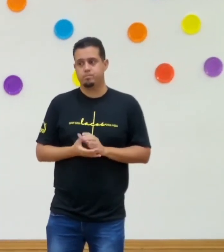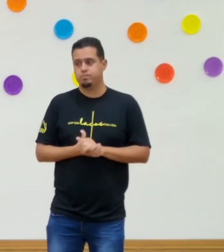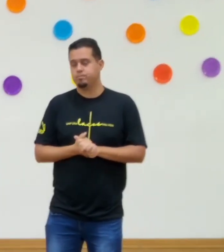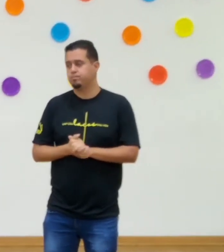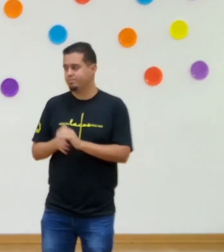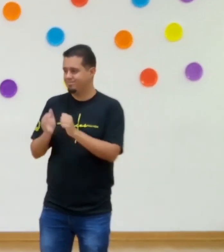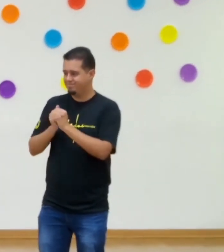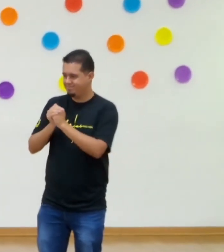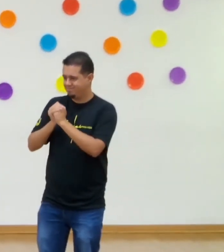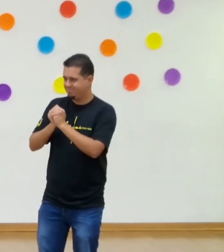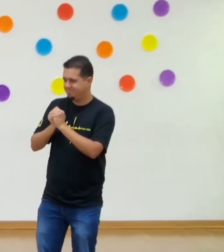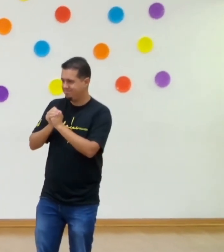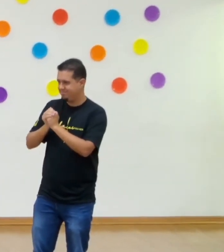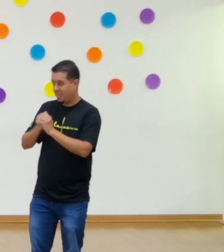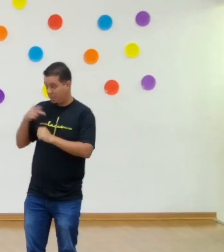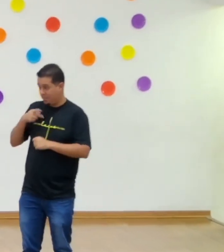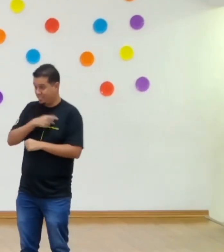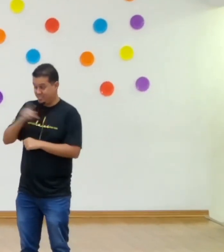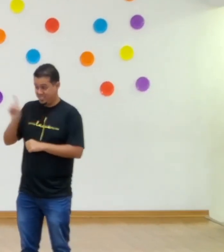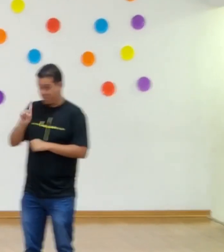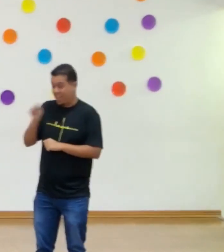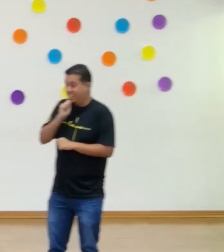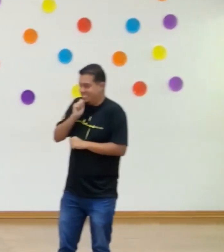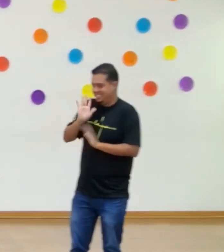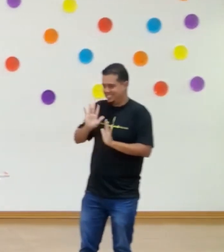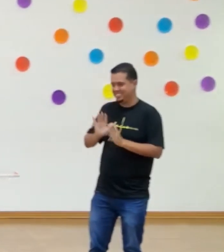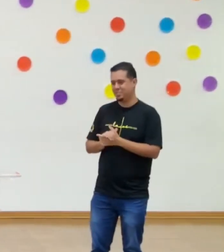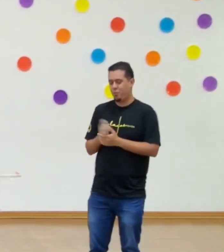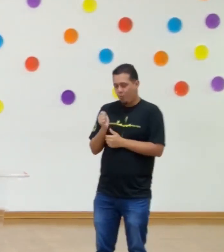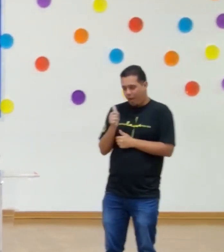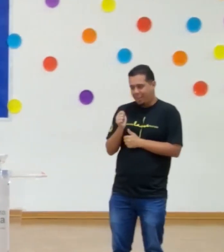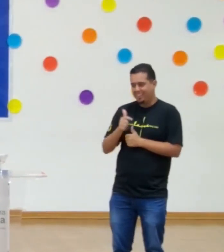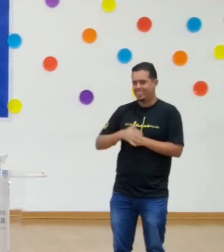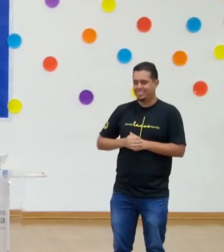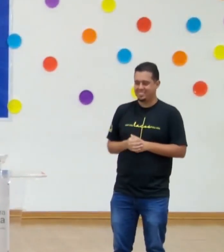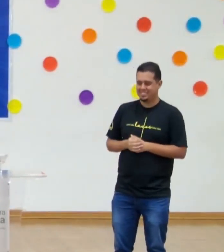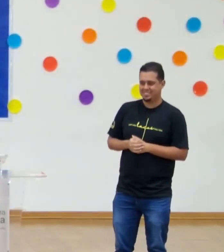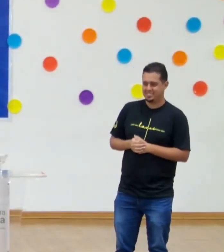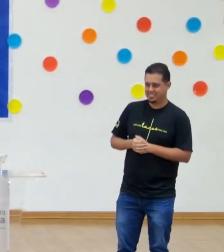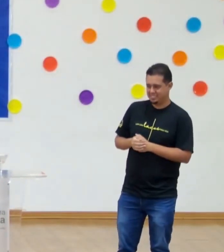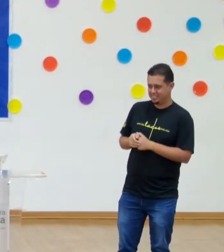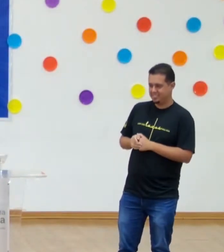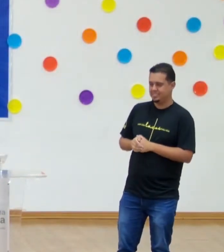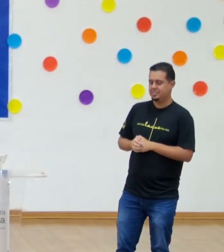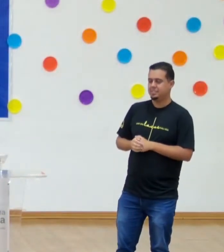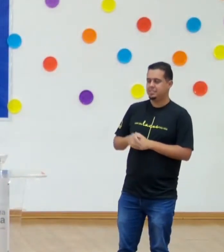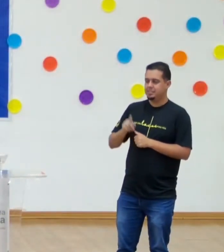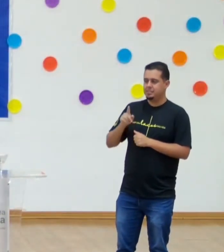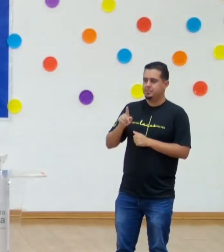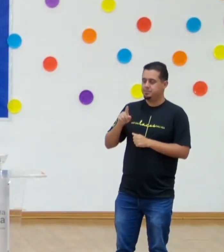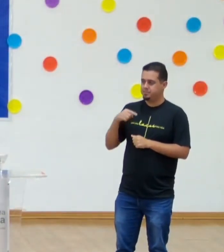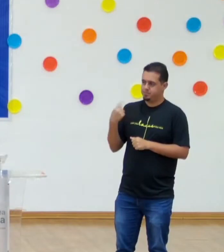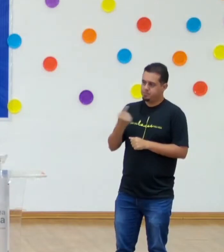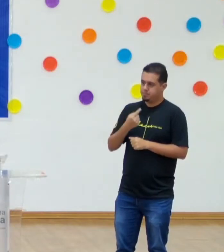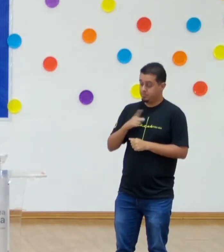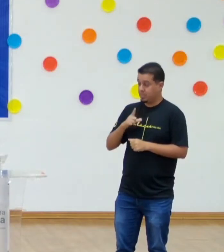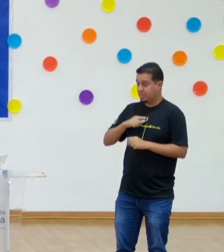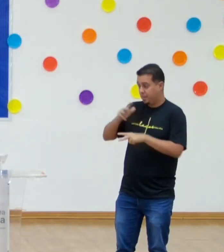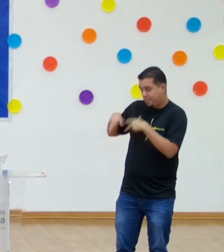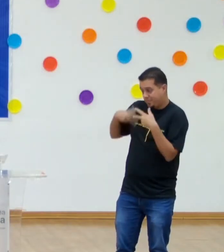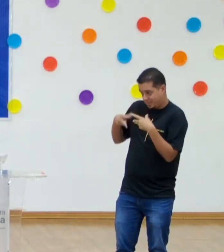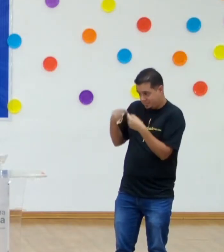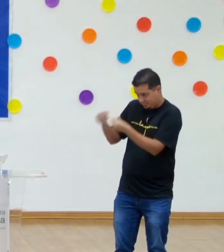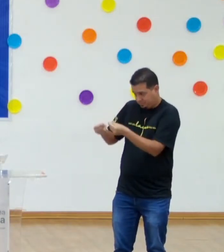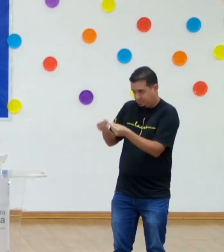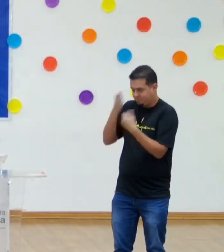Amém, pastor não, né? Quase lá, seminarista Guilherme. Nós temos aqui uma lembrancinha